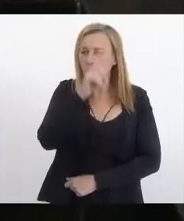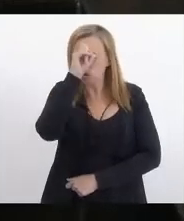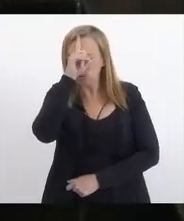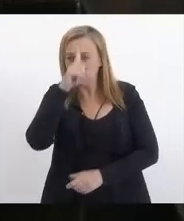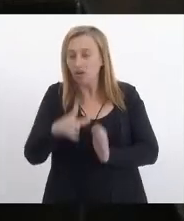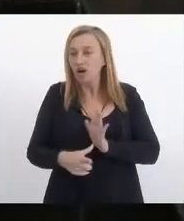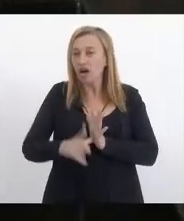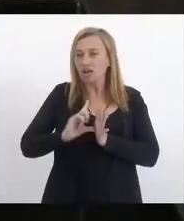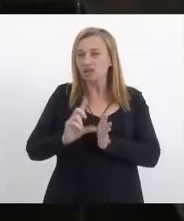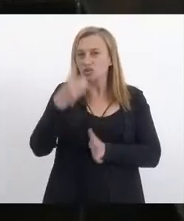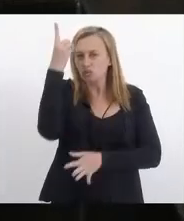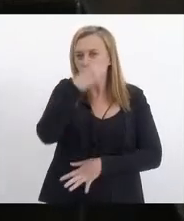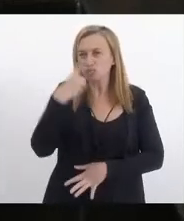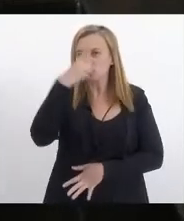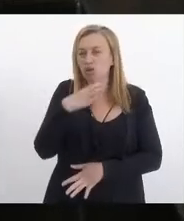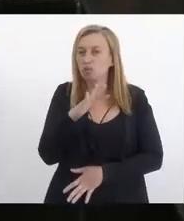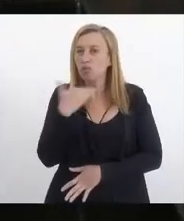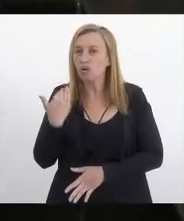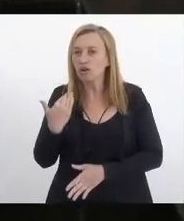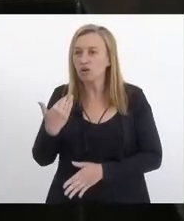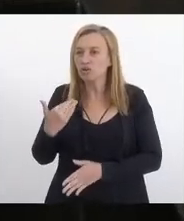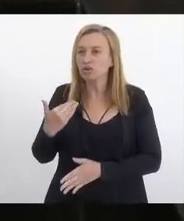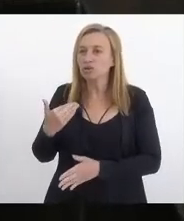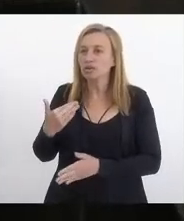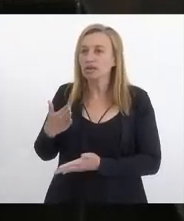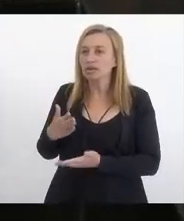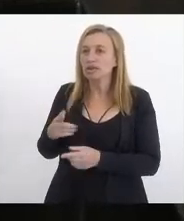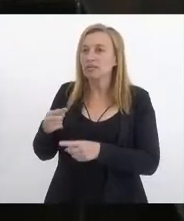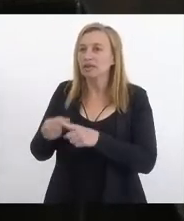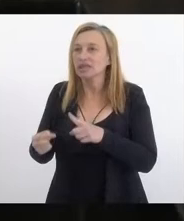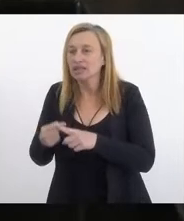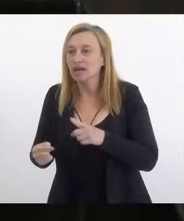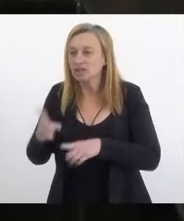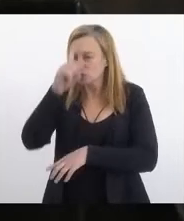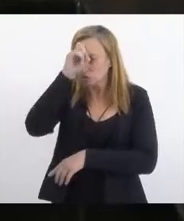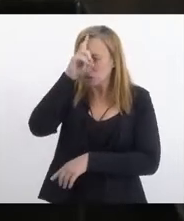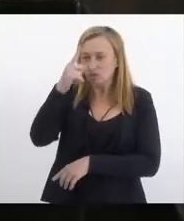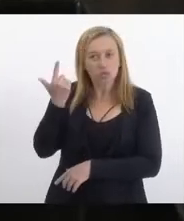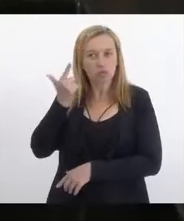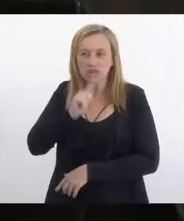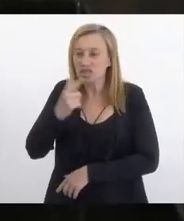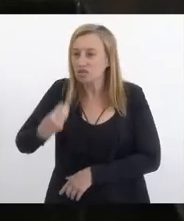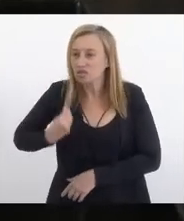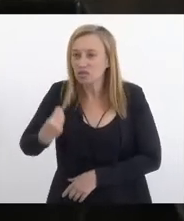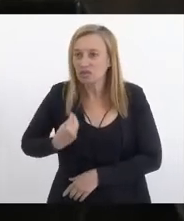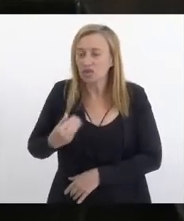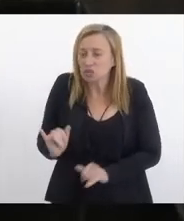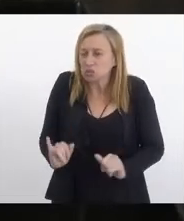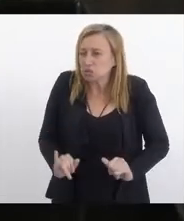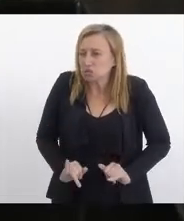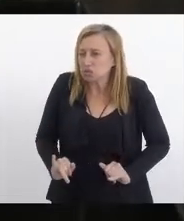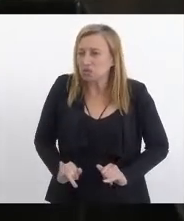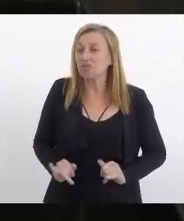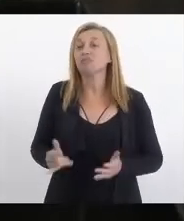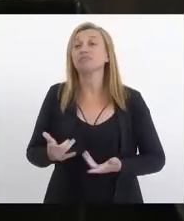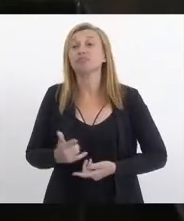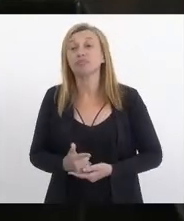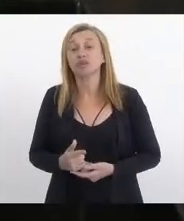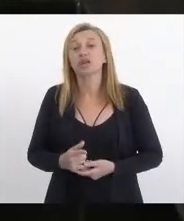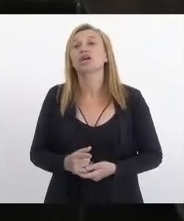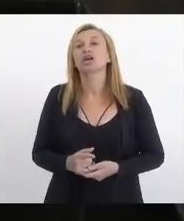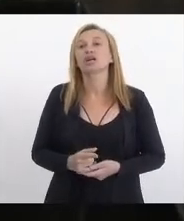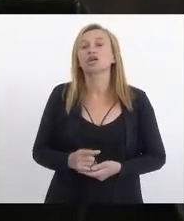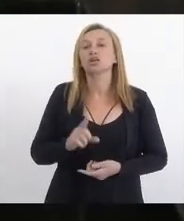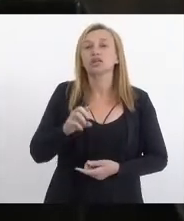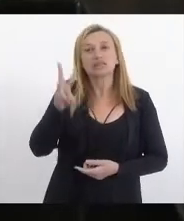no domingo, morreu a caminho do hospital, não resistiu aos ferimentos que sofrera no domingo, e foi identificado